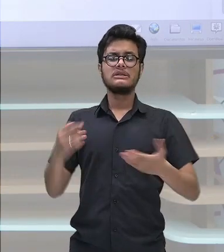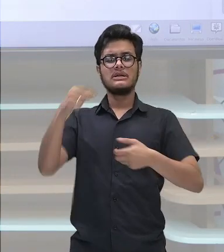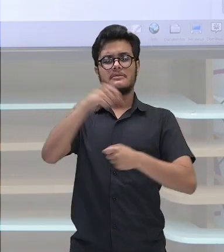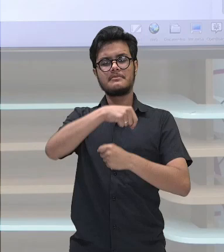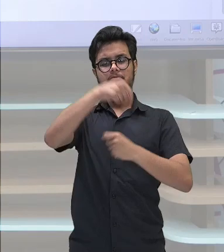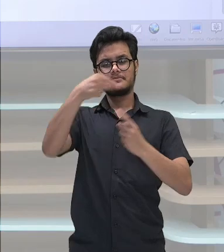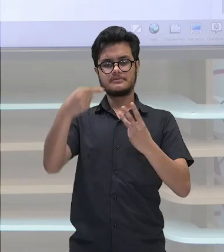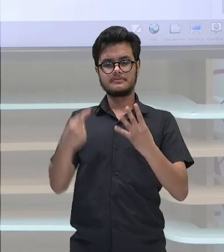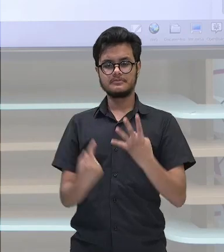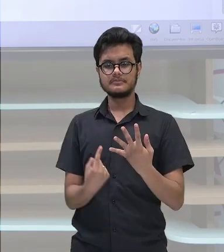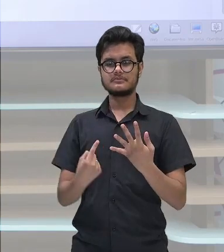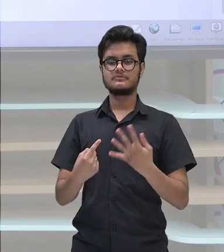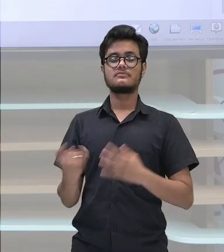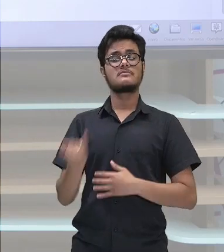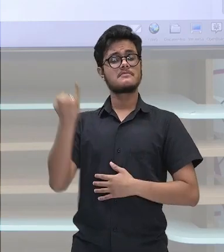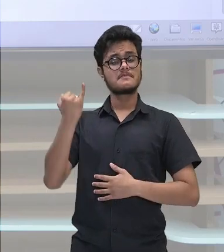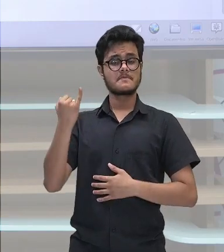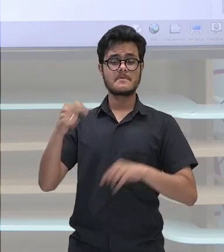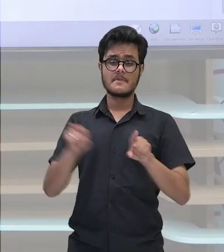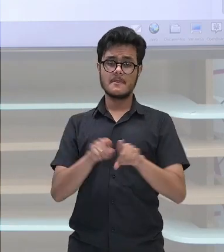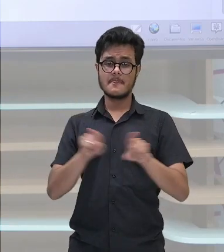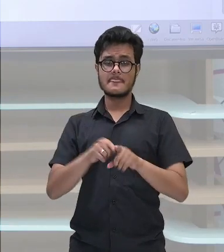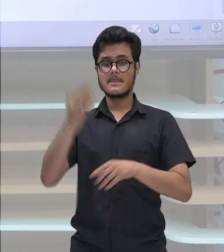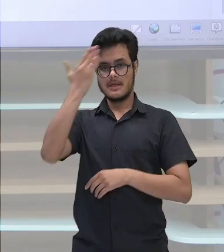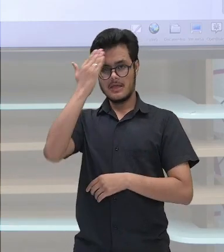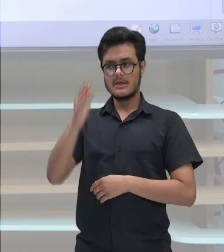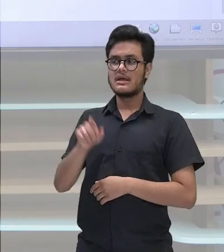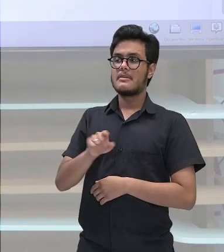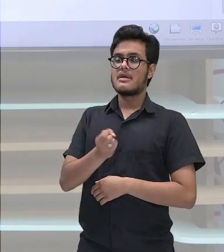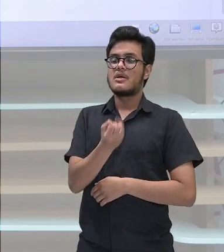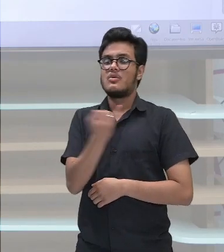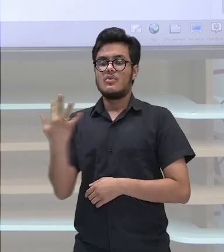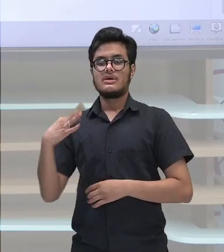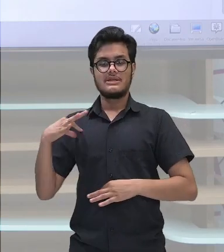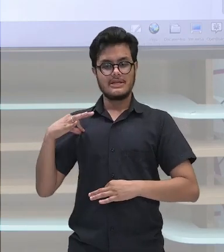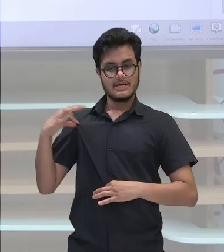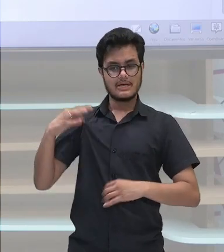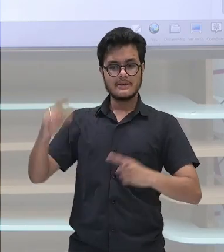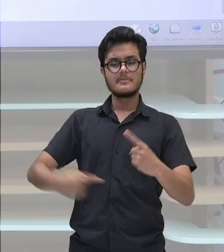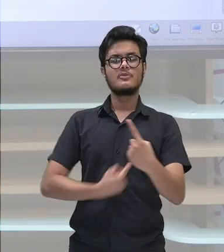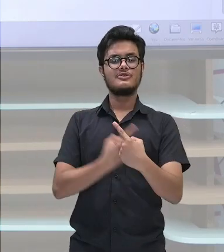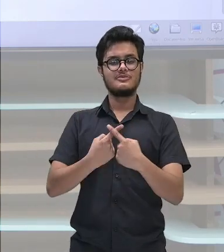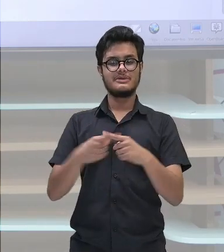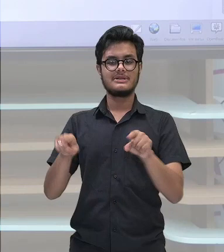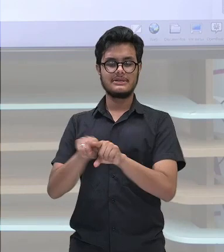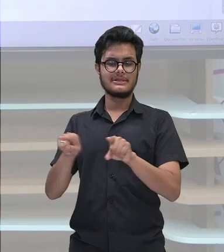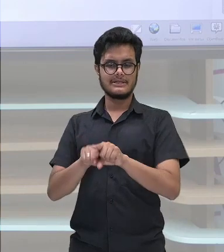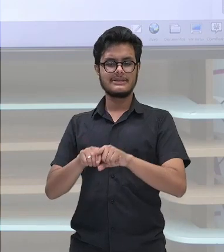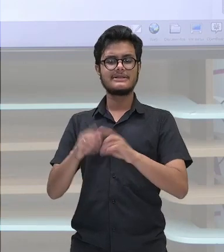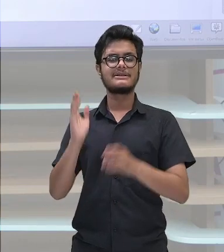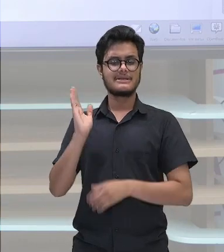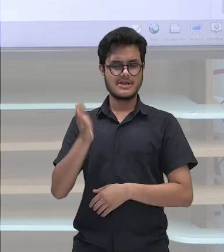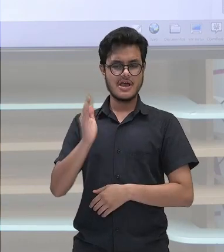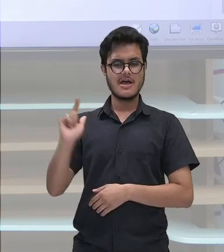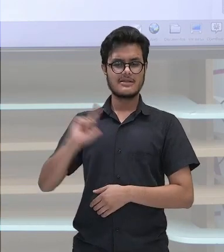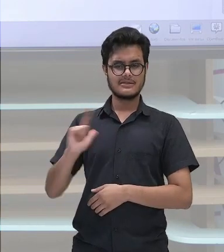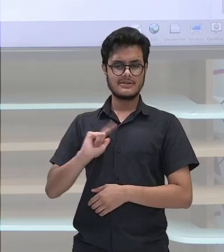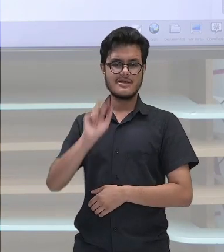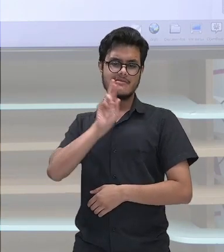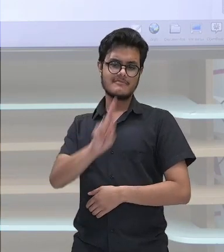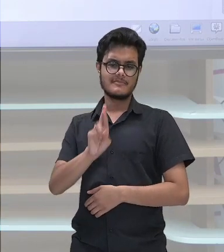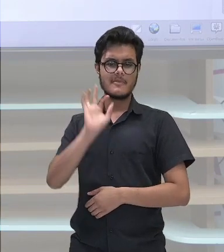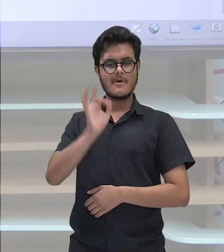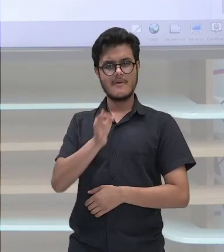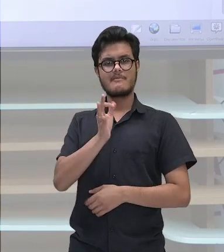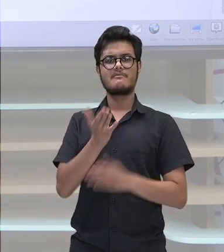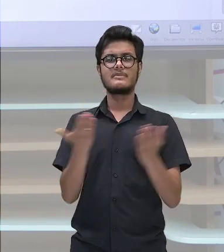contagem que é a gente pegar a quantidade de camisas de calças e multiplicar a gente já tem esse Total isso também